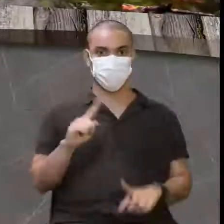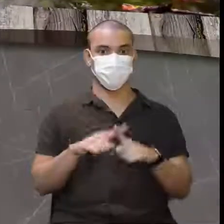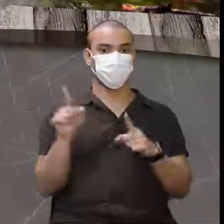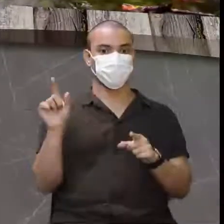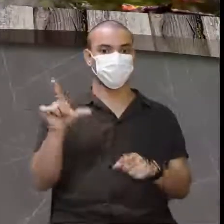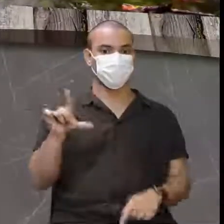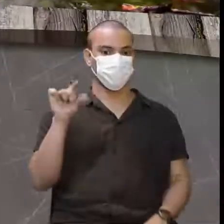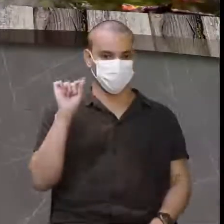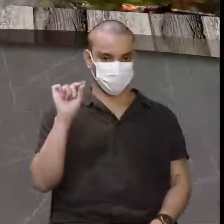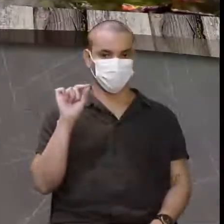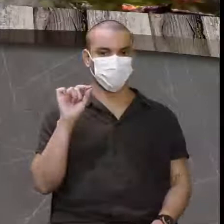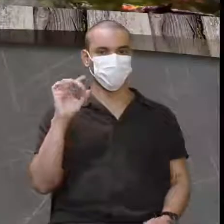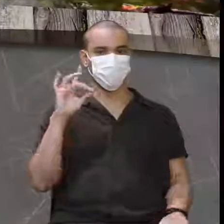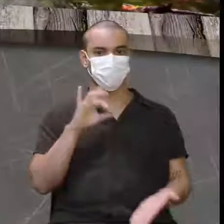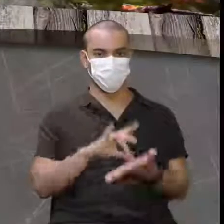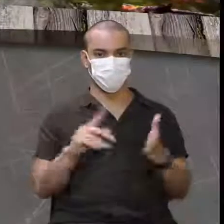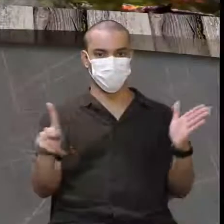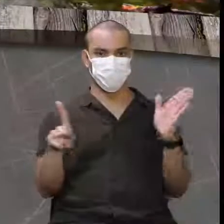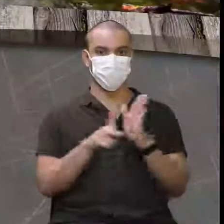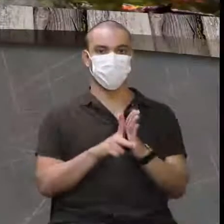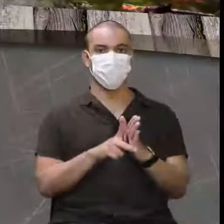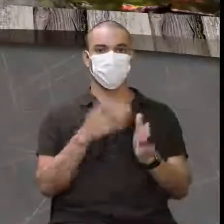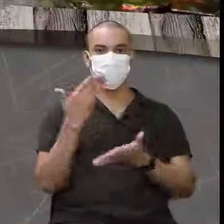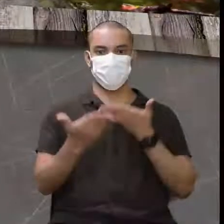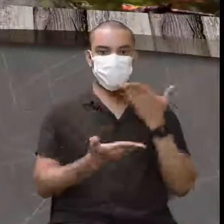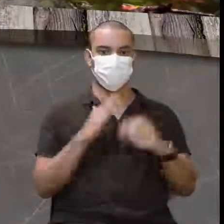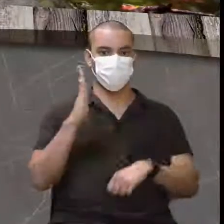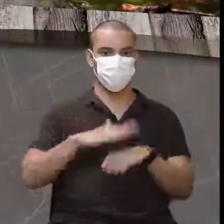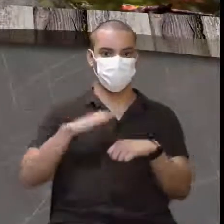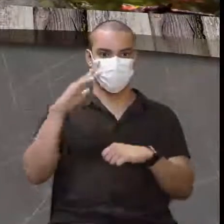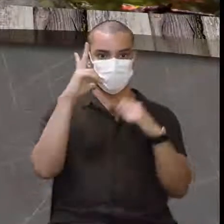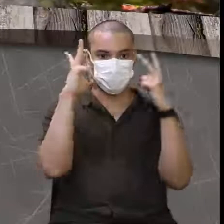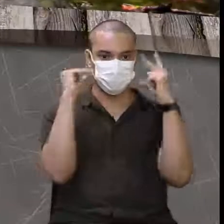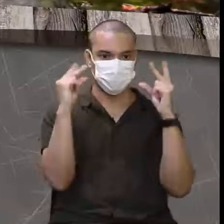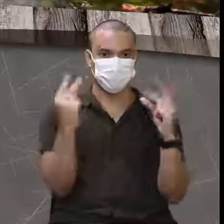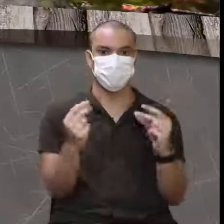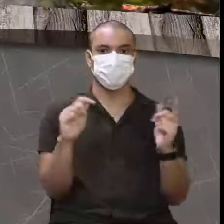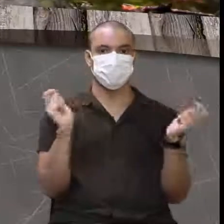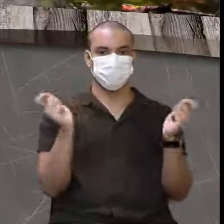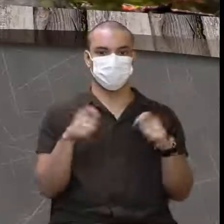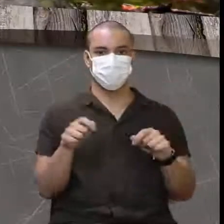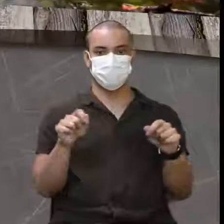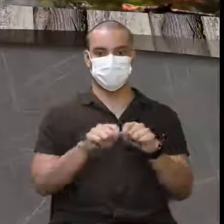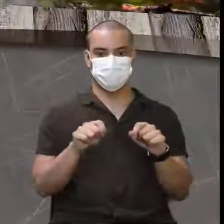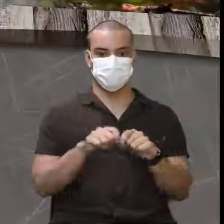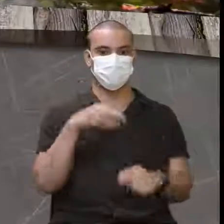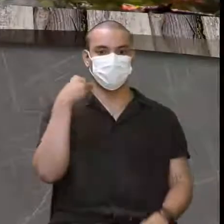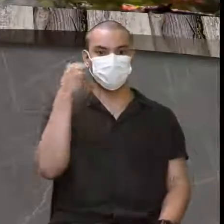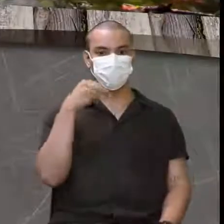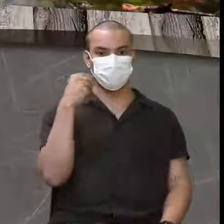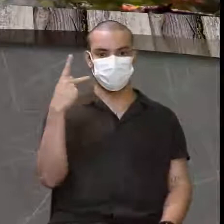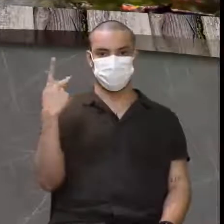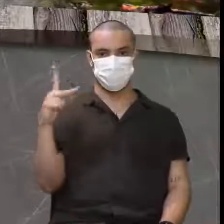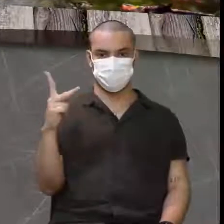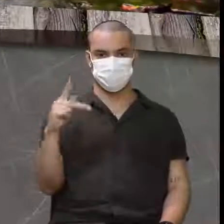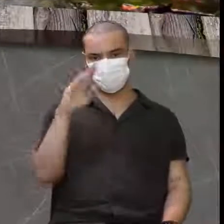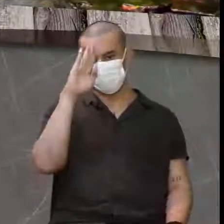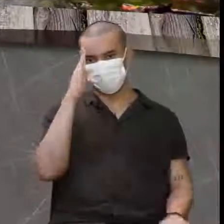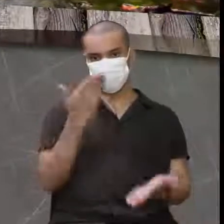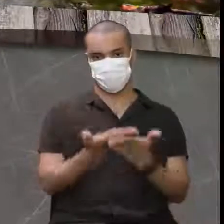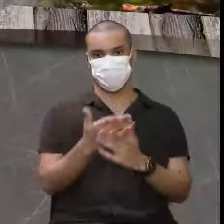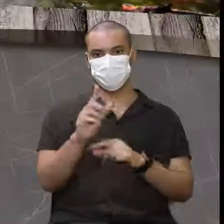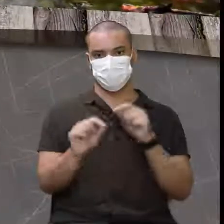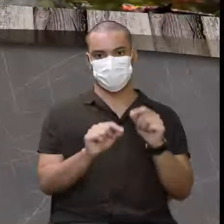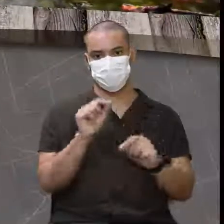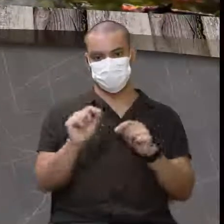realmente escolheu a que levava um trato mais tranquilo para ele poder fazer o experimento dele, tá? Creio eu que